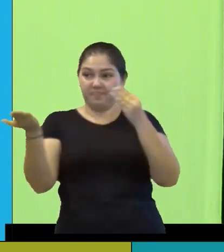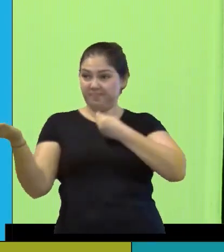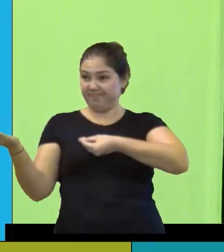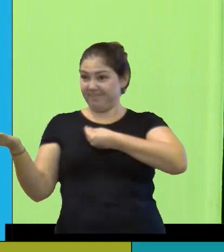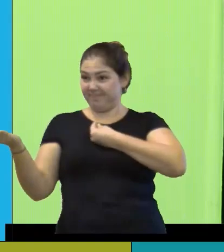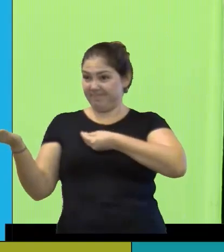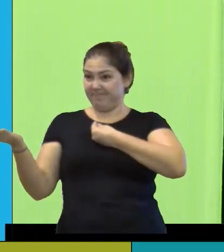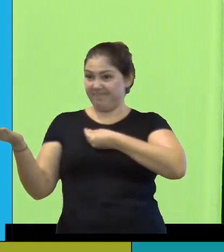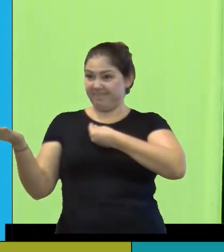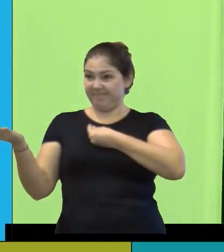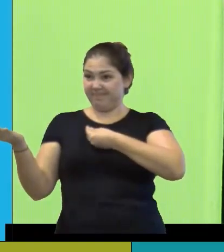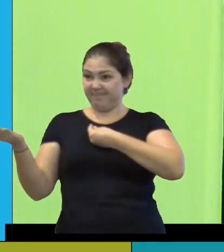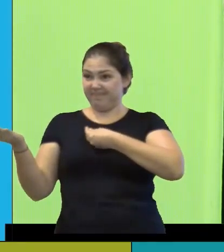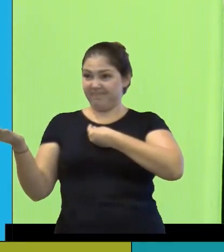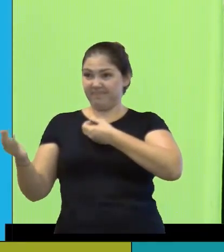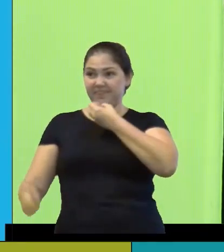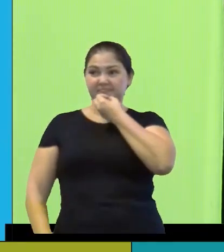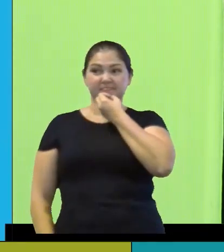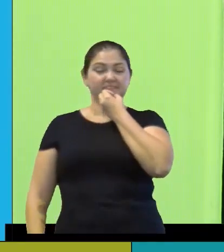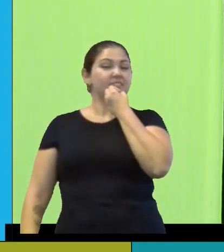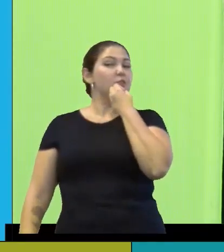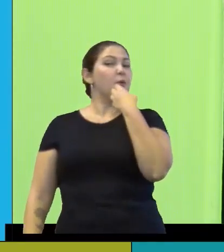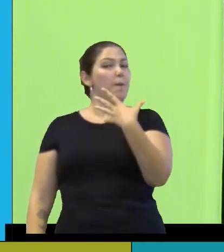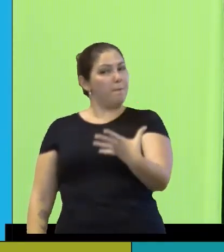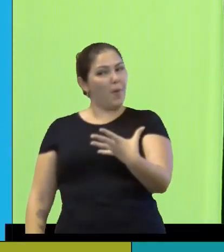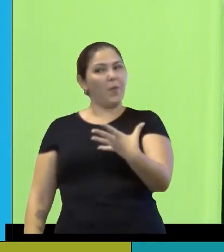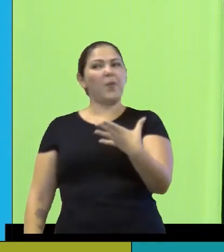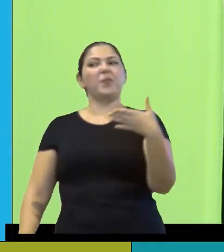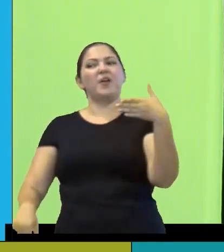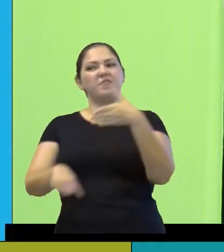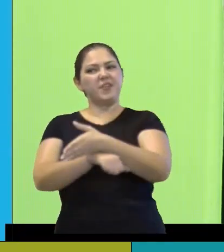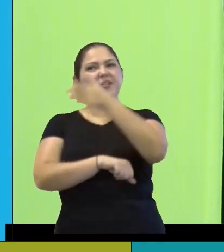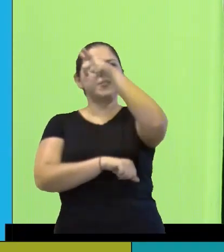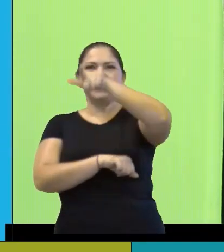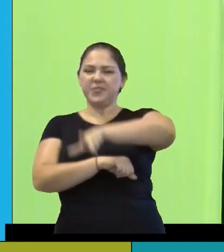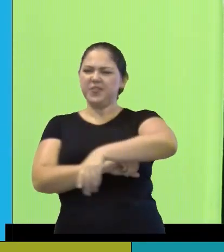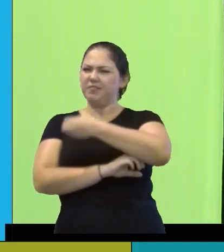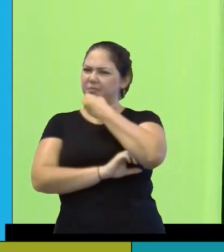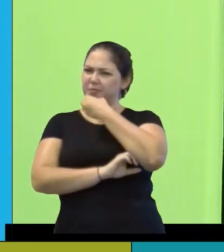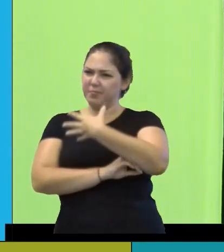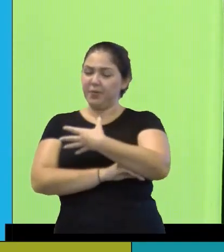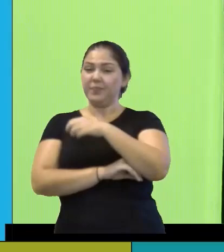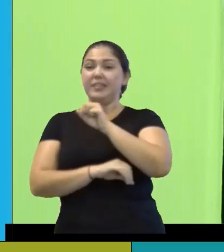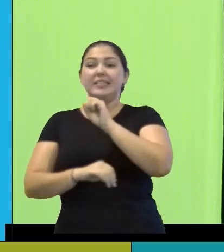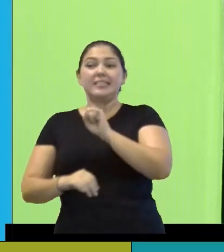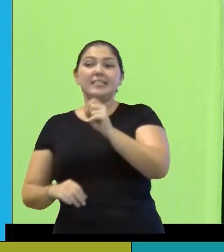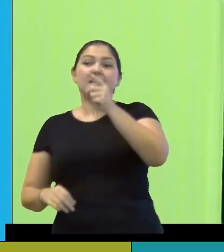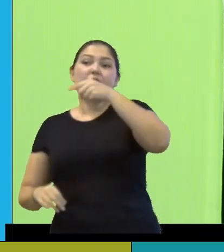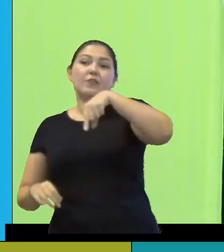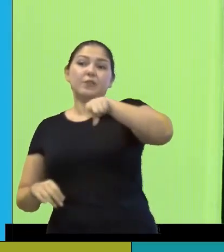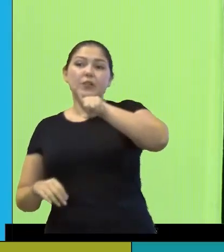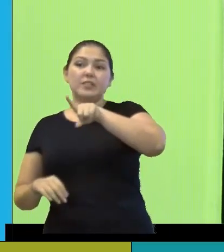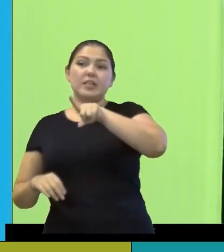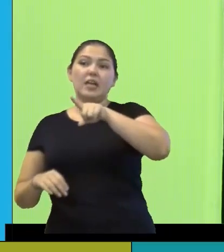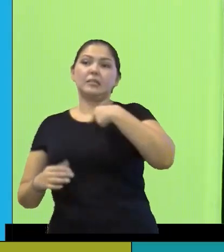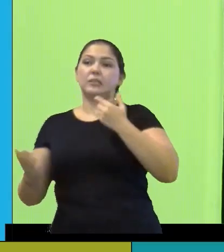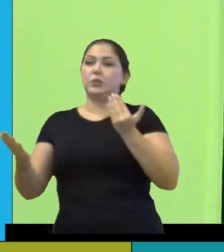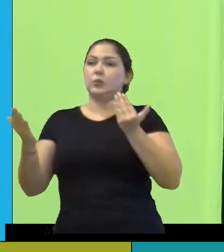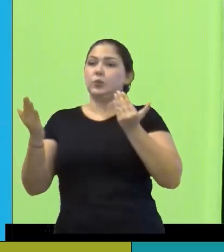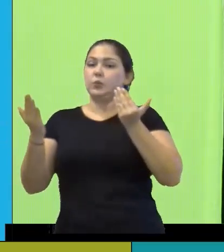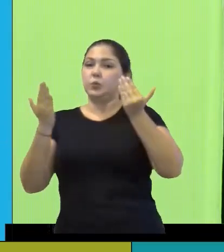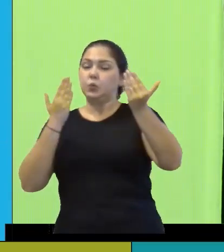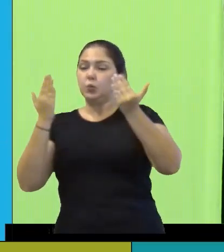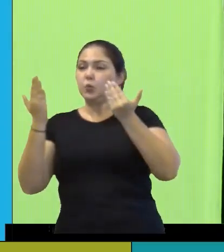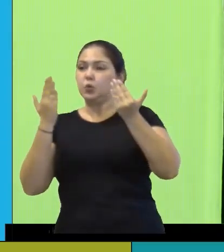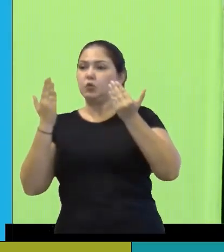vocês, foi muito bom estar com vocês mais uma vez. Caso vocês tenham dúvidas